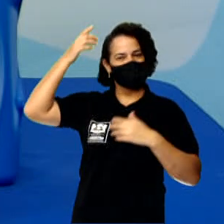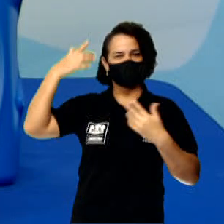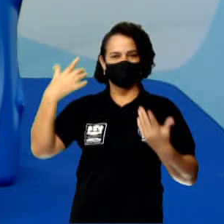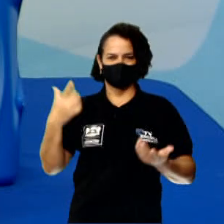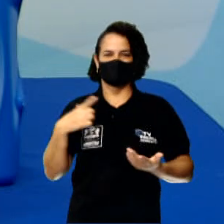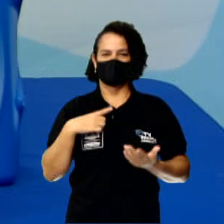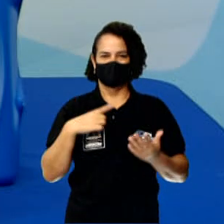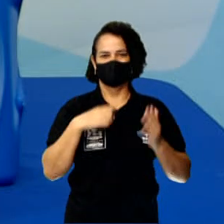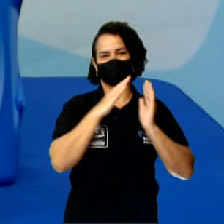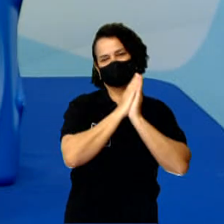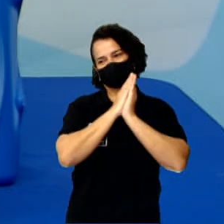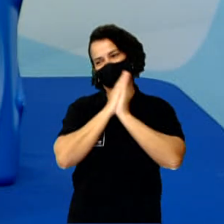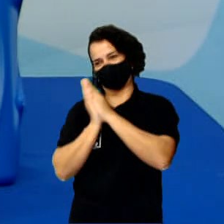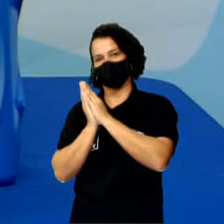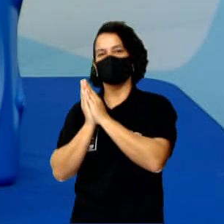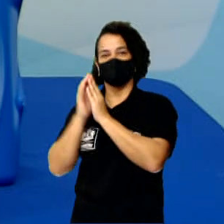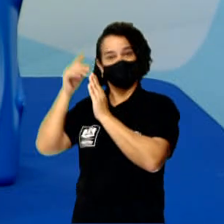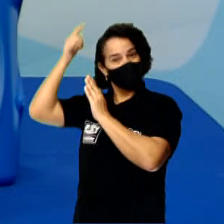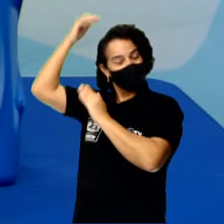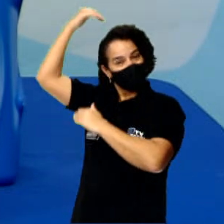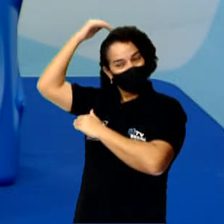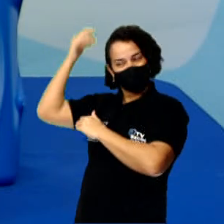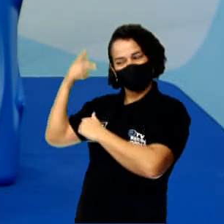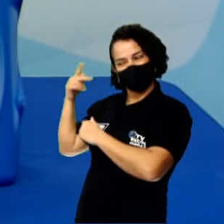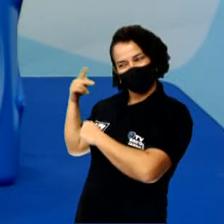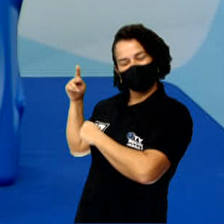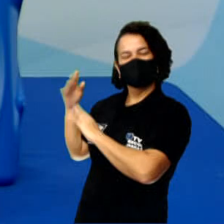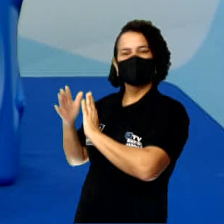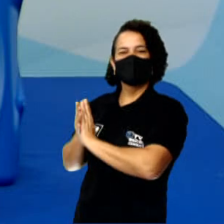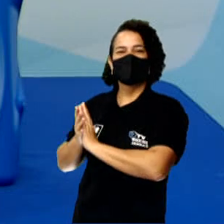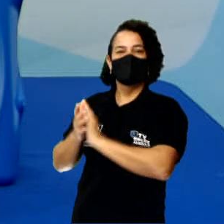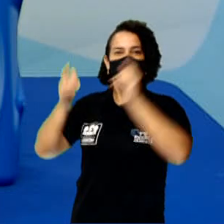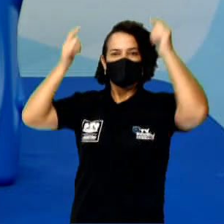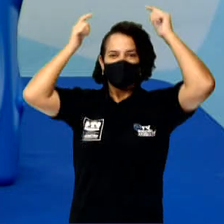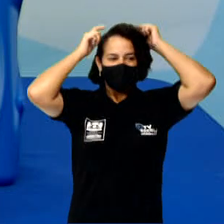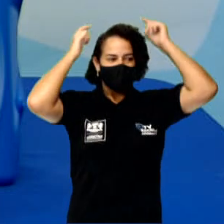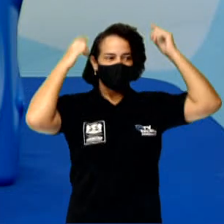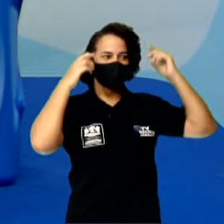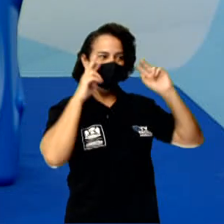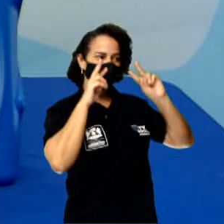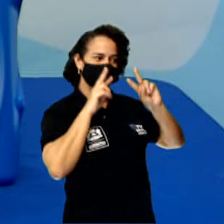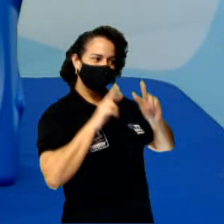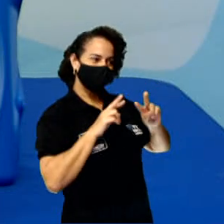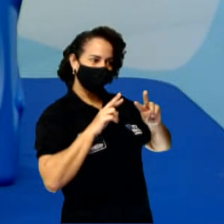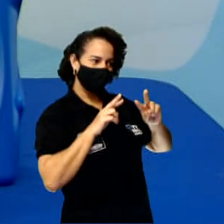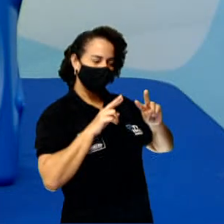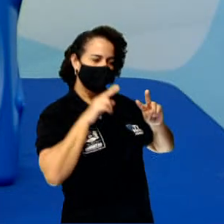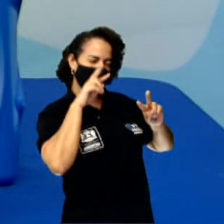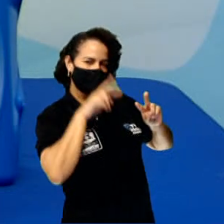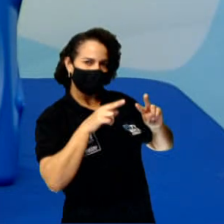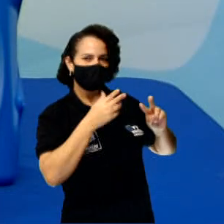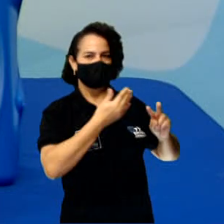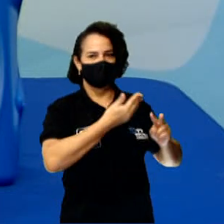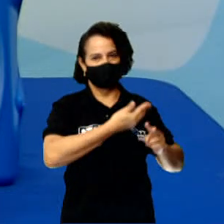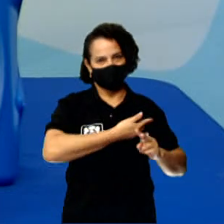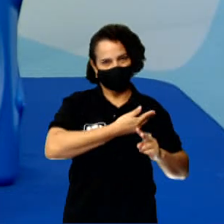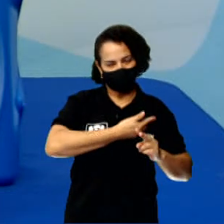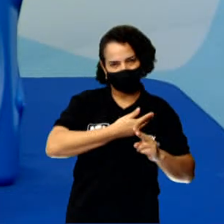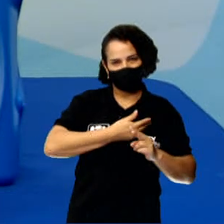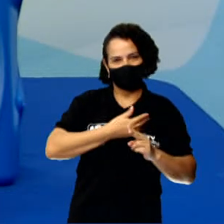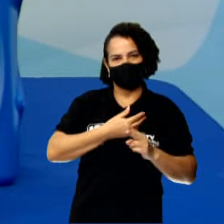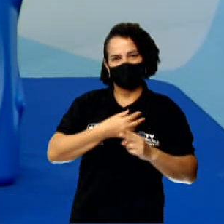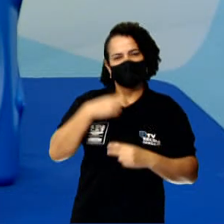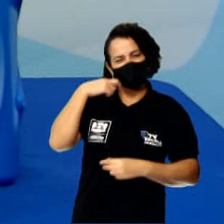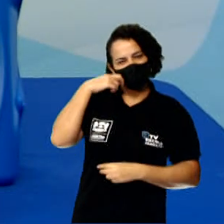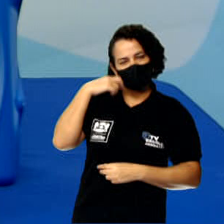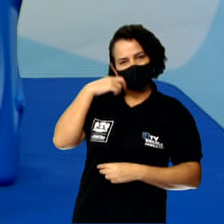caído. As meninas ficaram tristes e envergonhadas. A rainha olhou e ficou impressionada sobre como